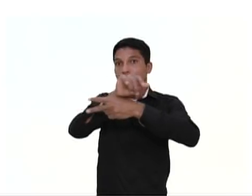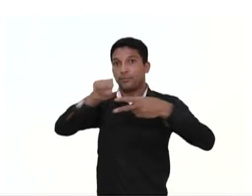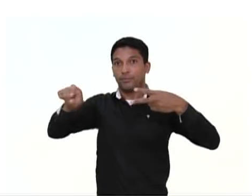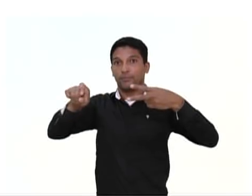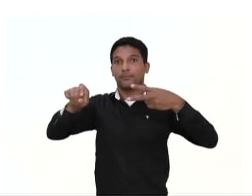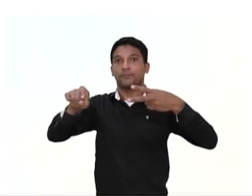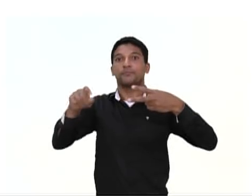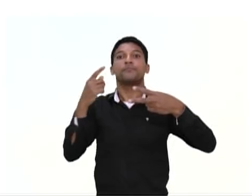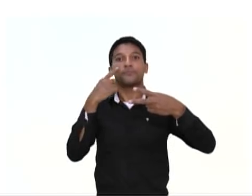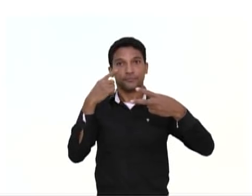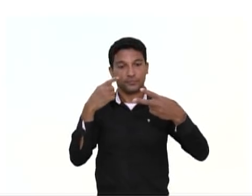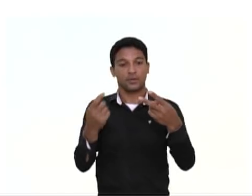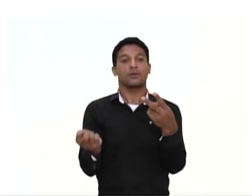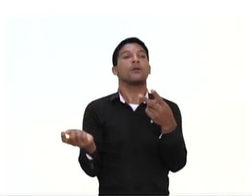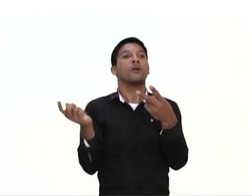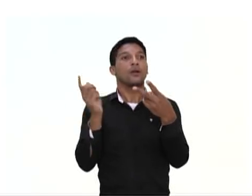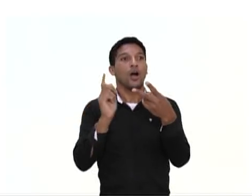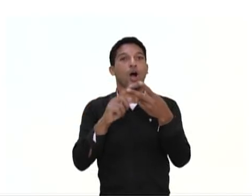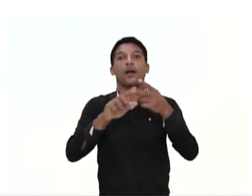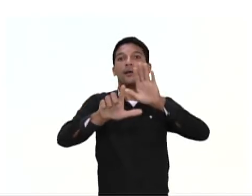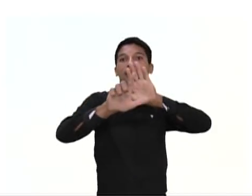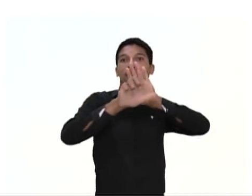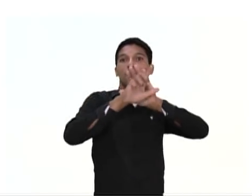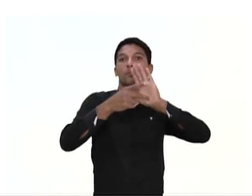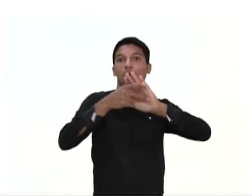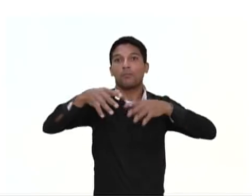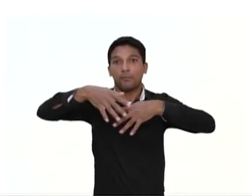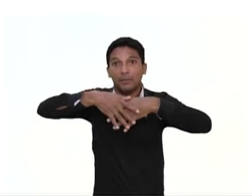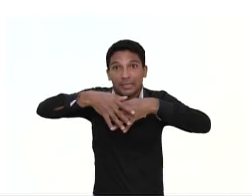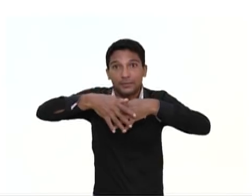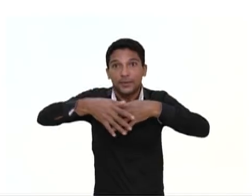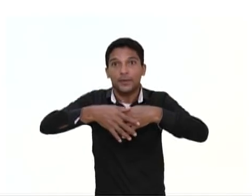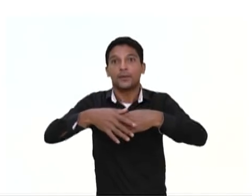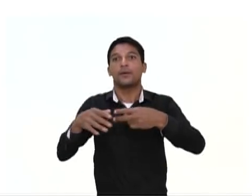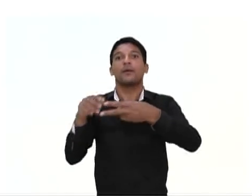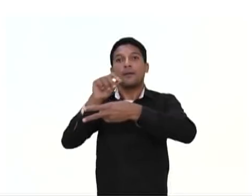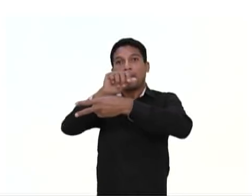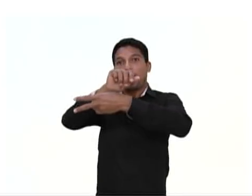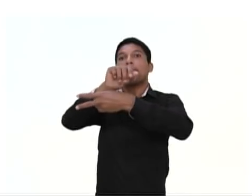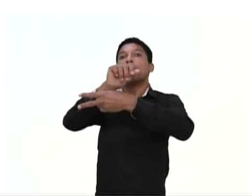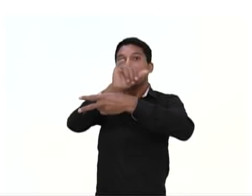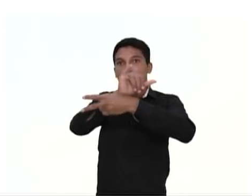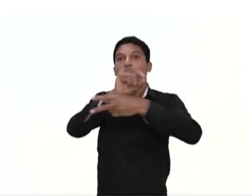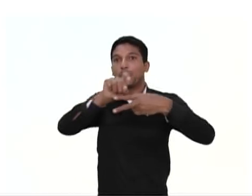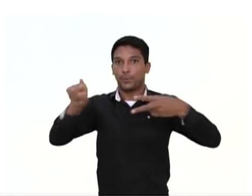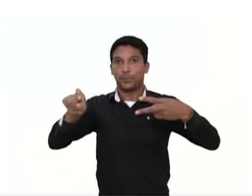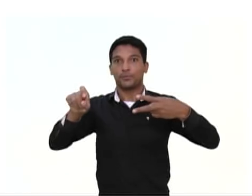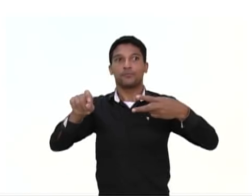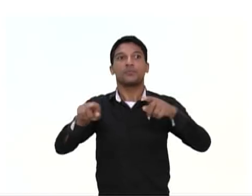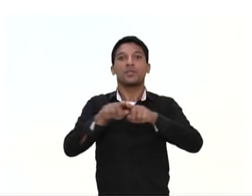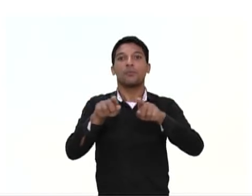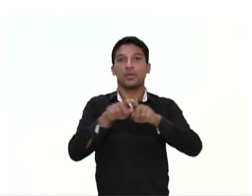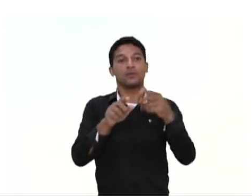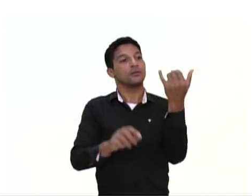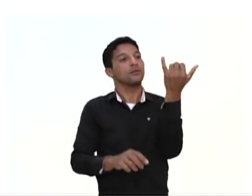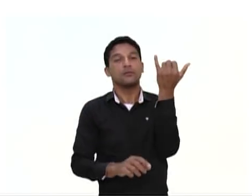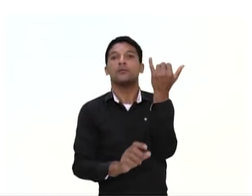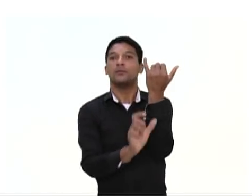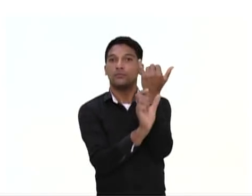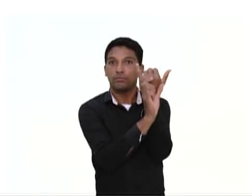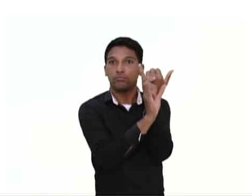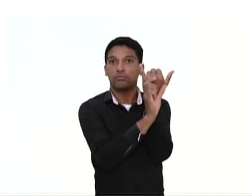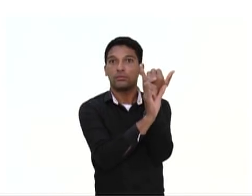gráfico da função quadrática sentido da concavidade da parábola na anterior demos ênfase na interseção com o eixo y